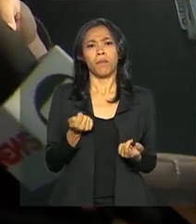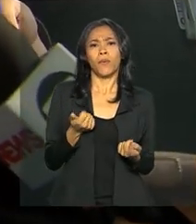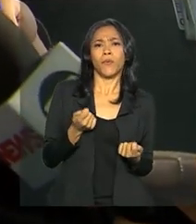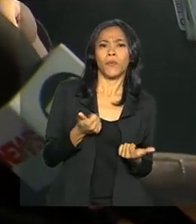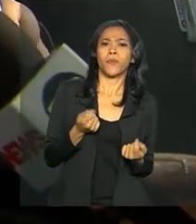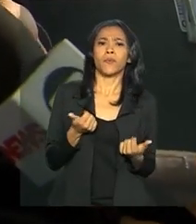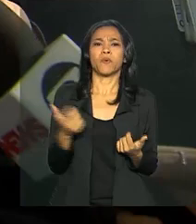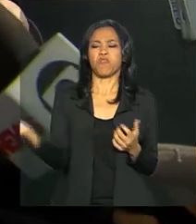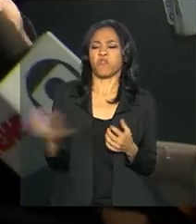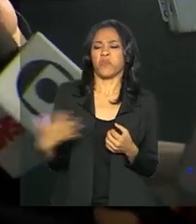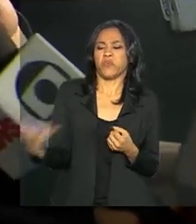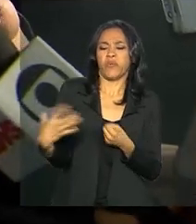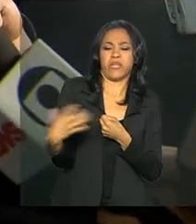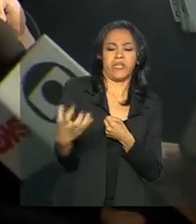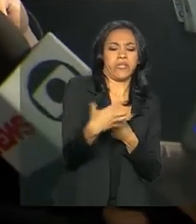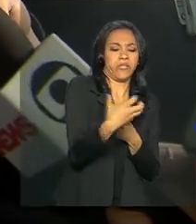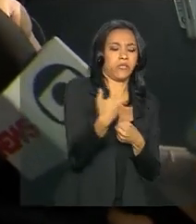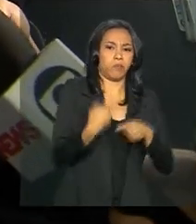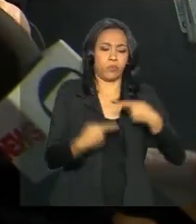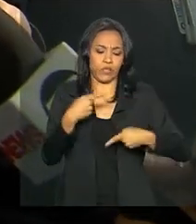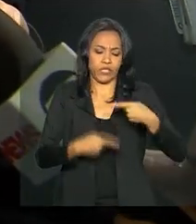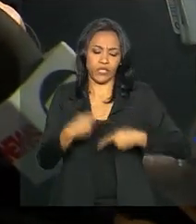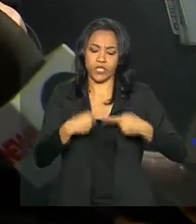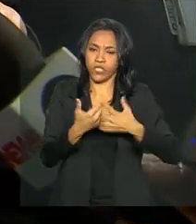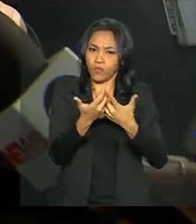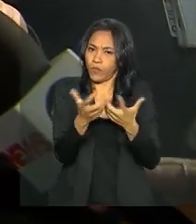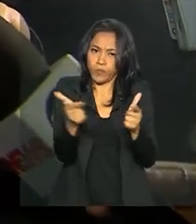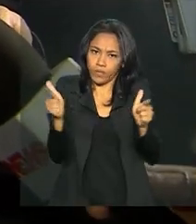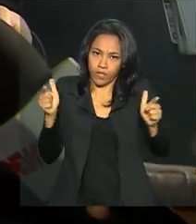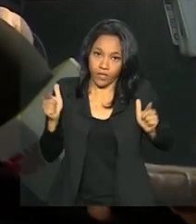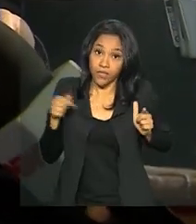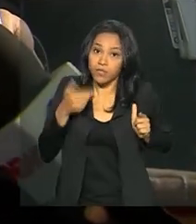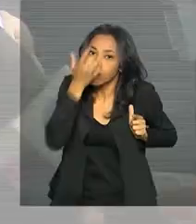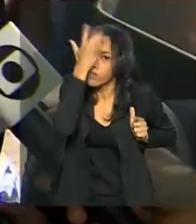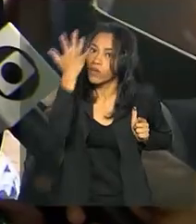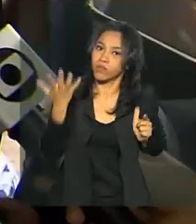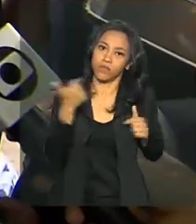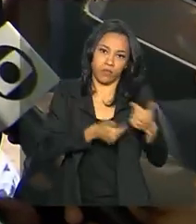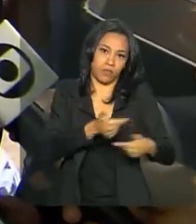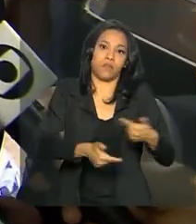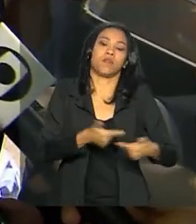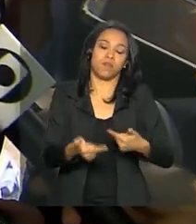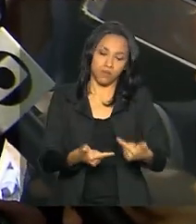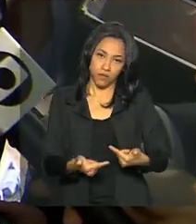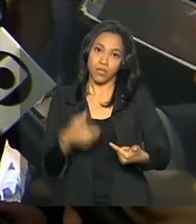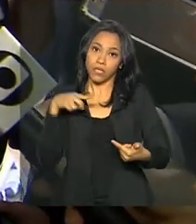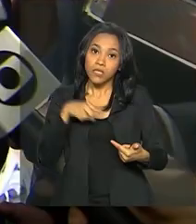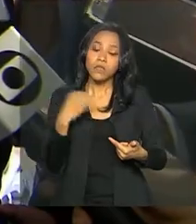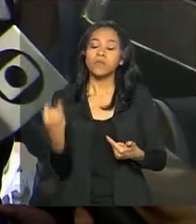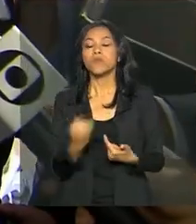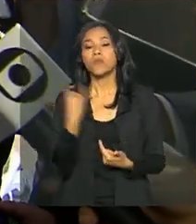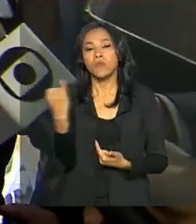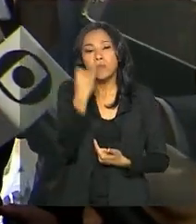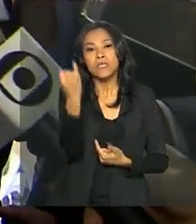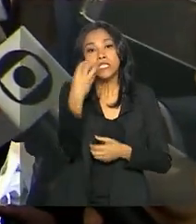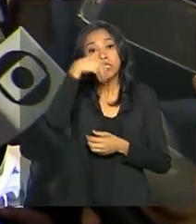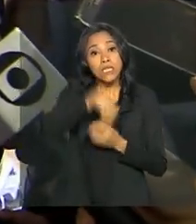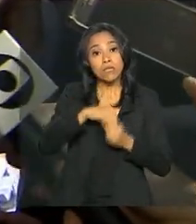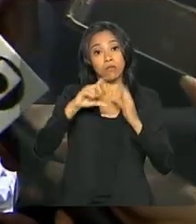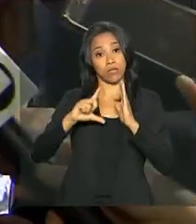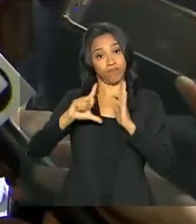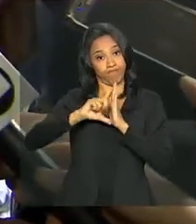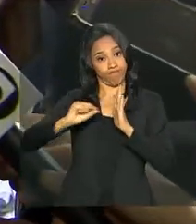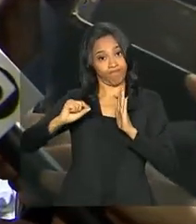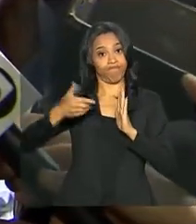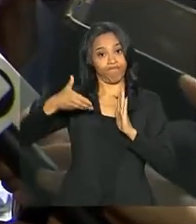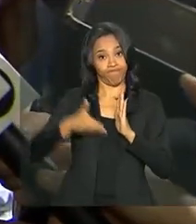politizado. Não tem partidarismo ali dentro, então isso facilita bastante, né? É um órgão importante, né, dentro da Presidência da República.